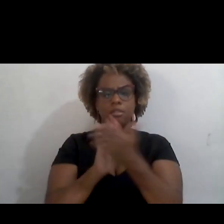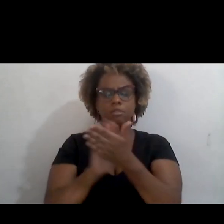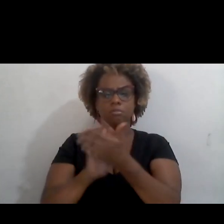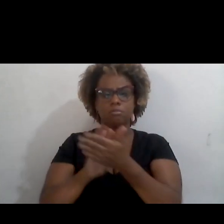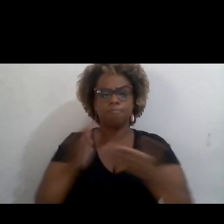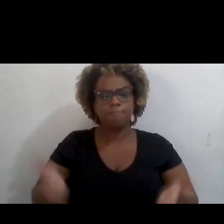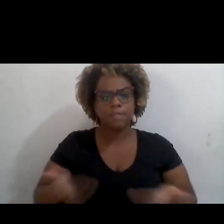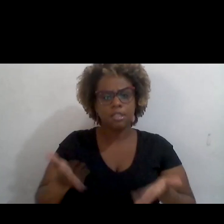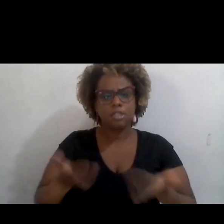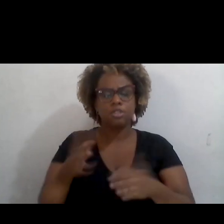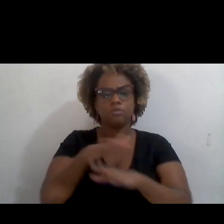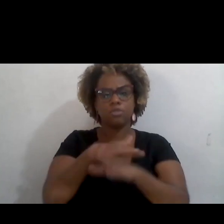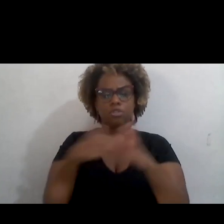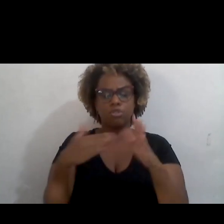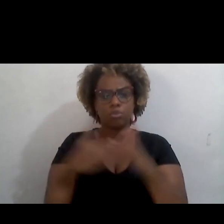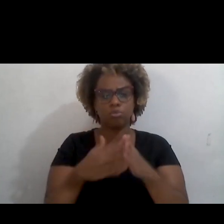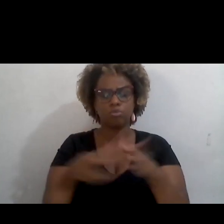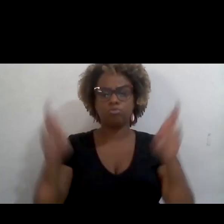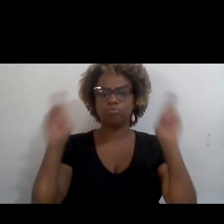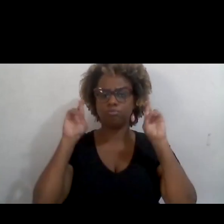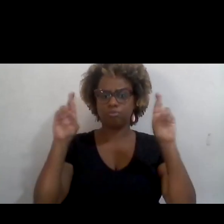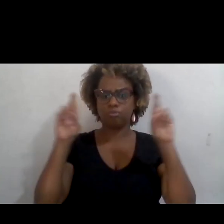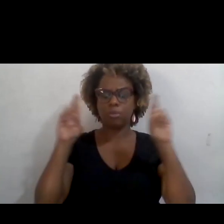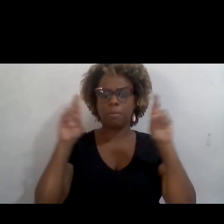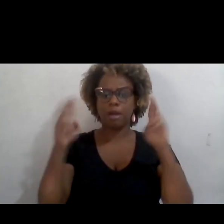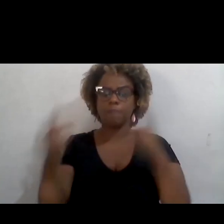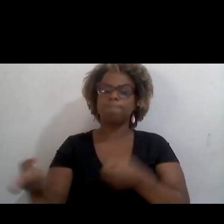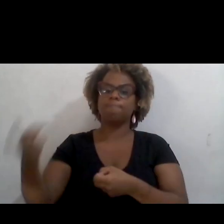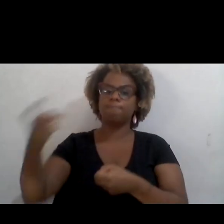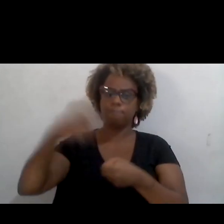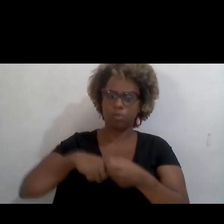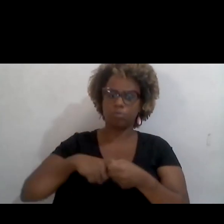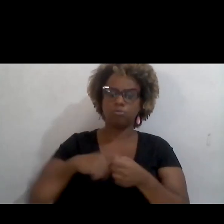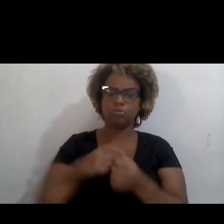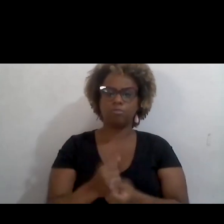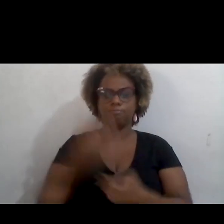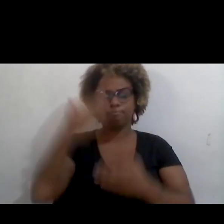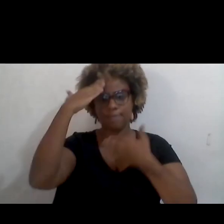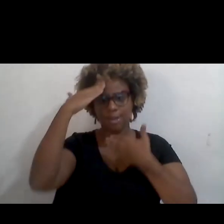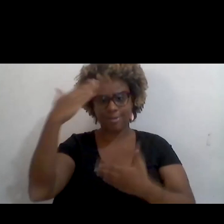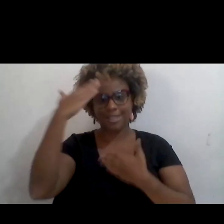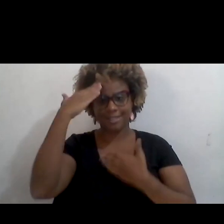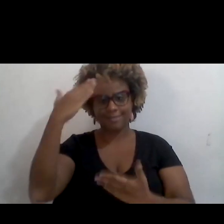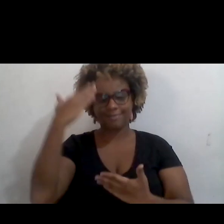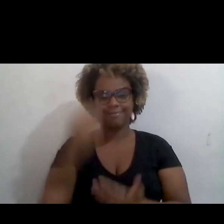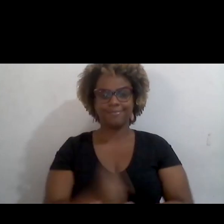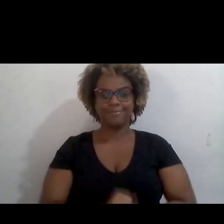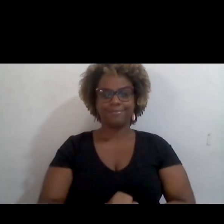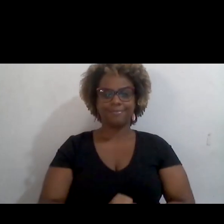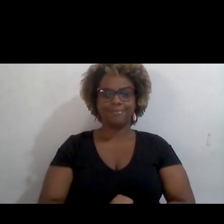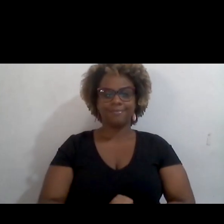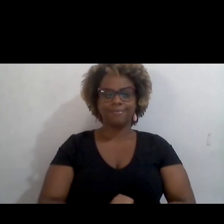colegiados setoriais e as artes integradas voltem a esse fórum. Obrigada. Obrigado.